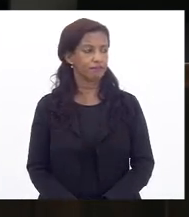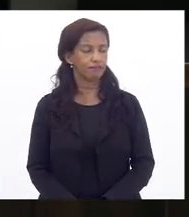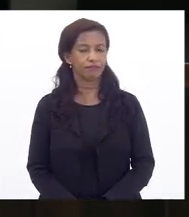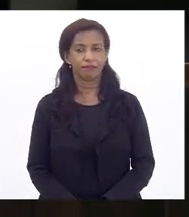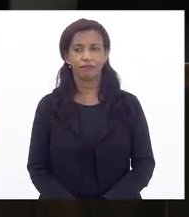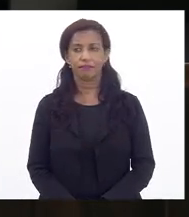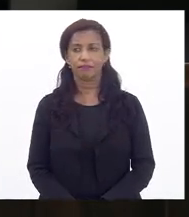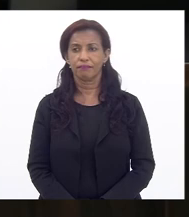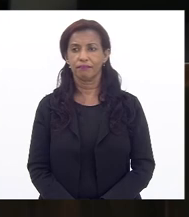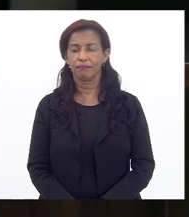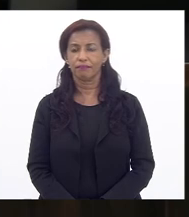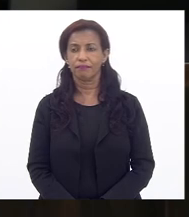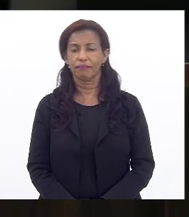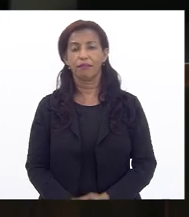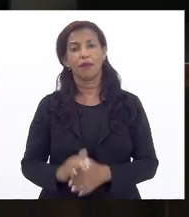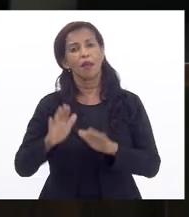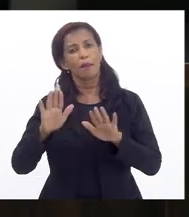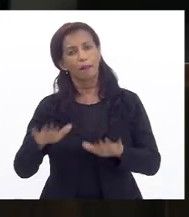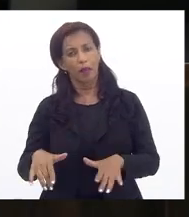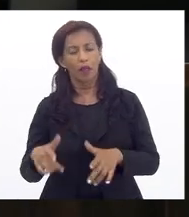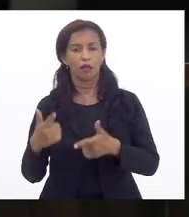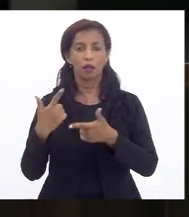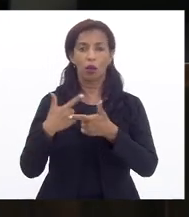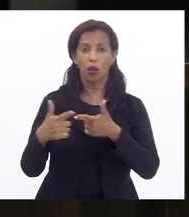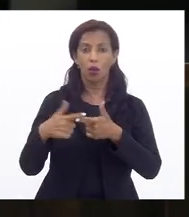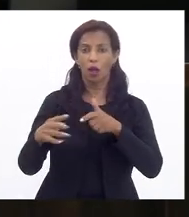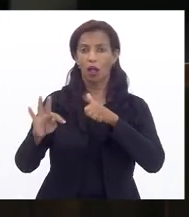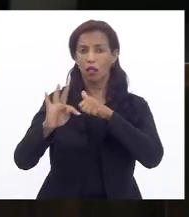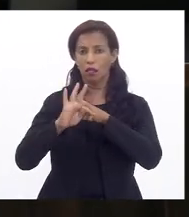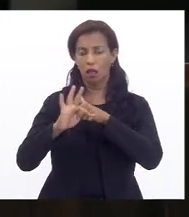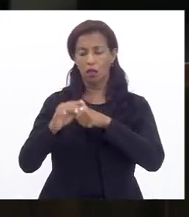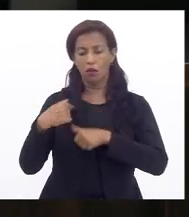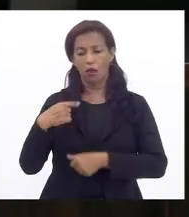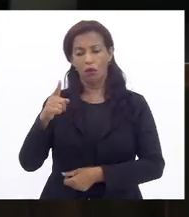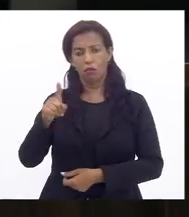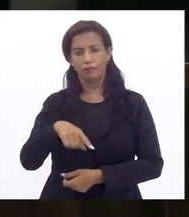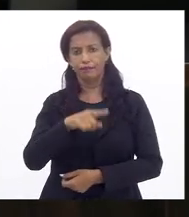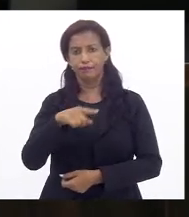Bem, devido a problemas técnicos, eu suspendo